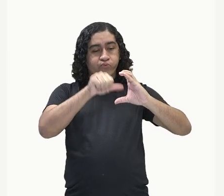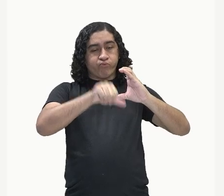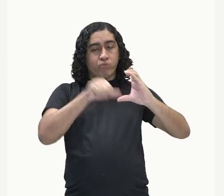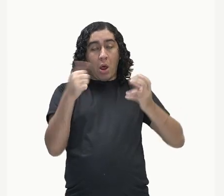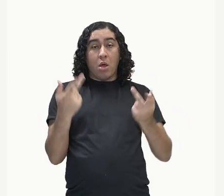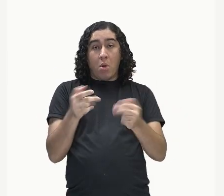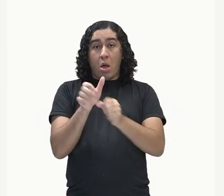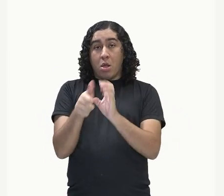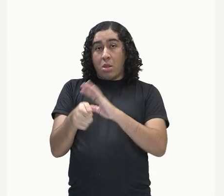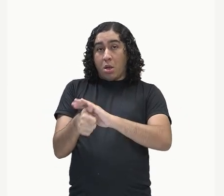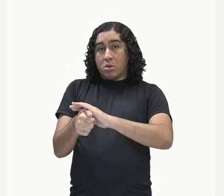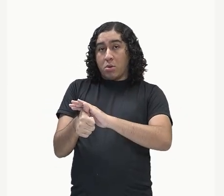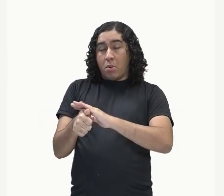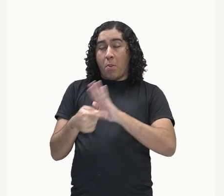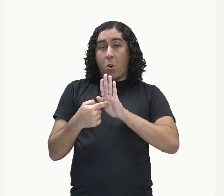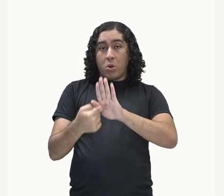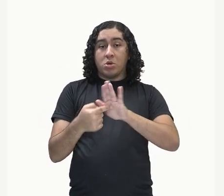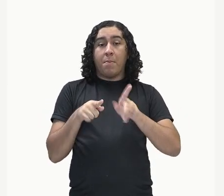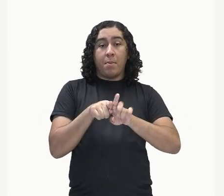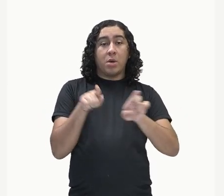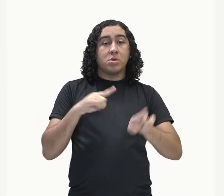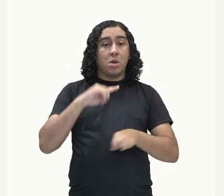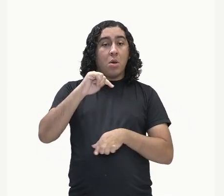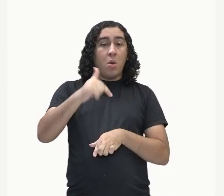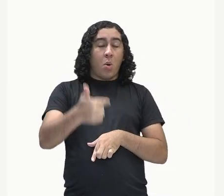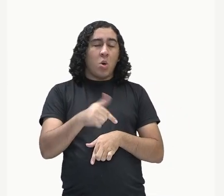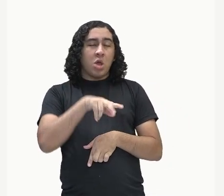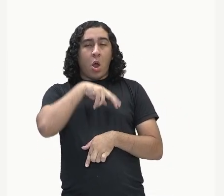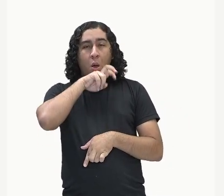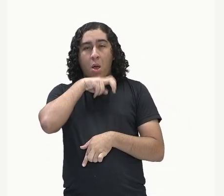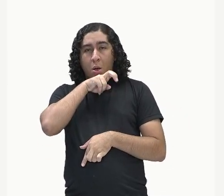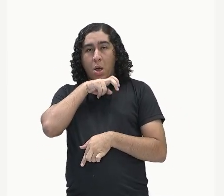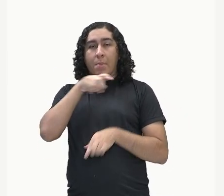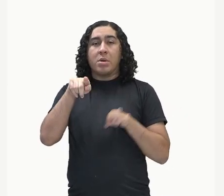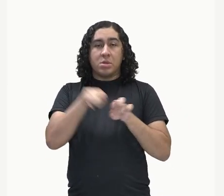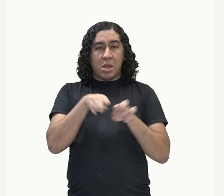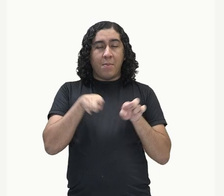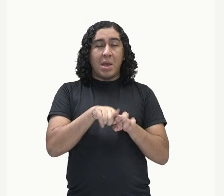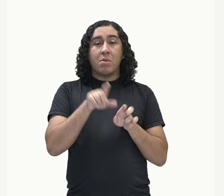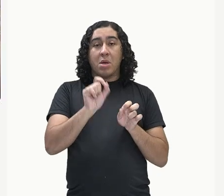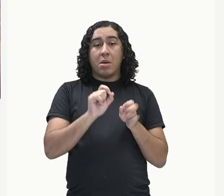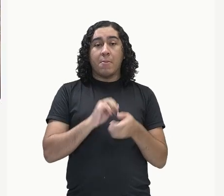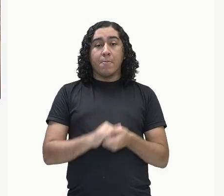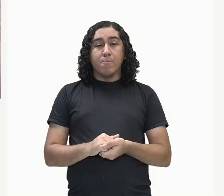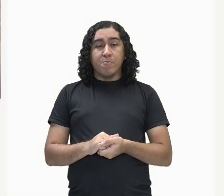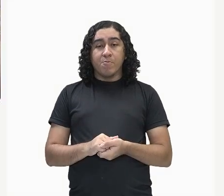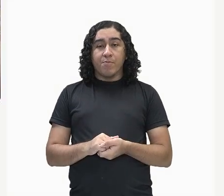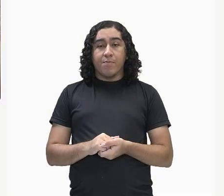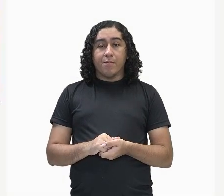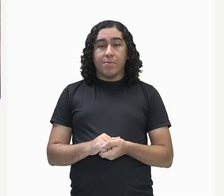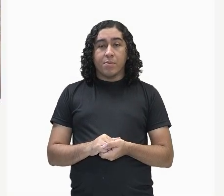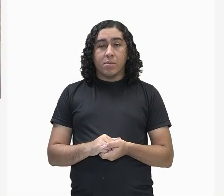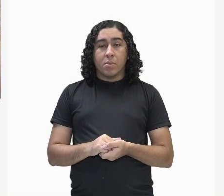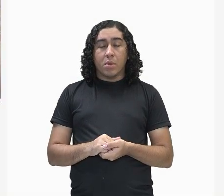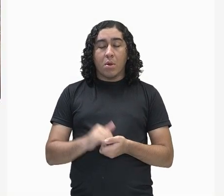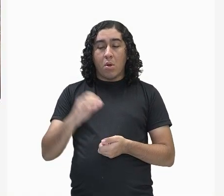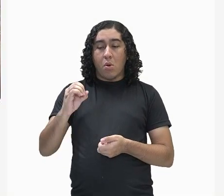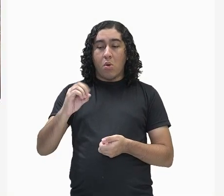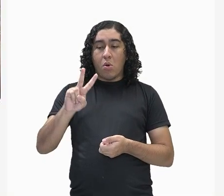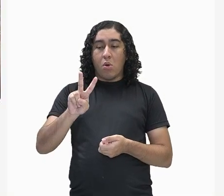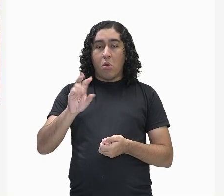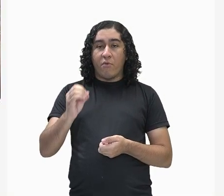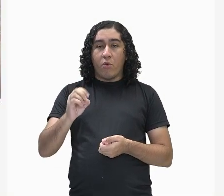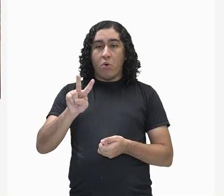tartaruga aqui. Mas tem também algumas cobras e lagartos que são ovovivíparas, né, onde esse embrião vai